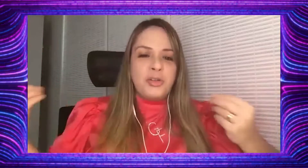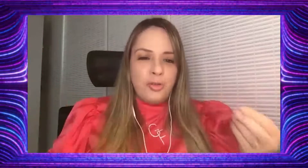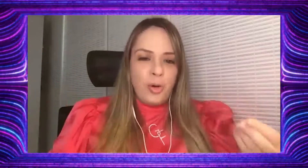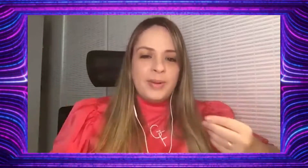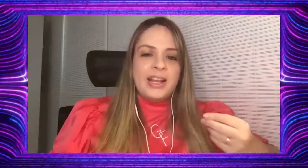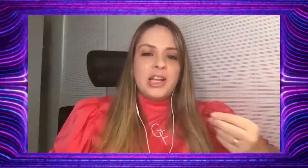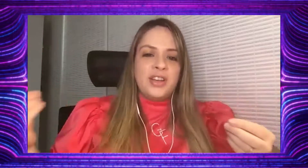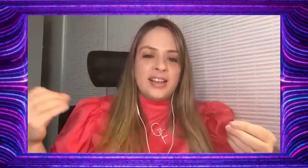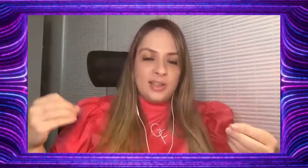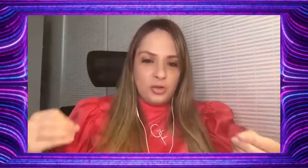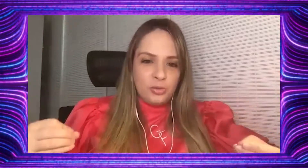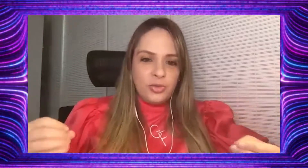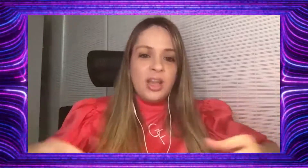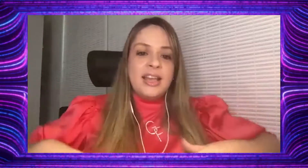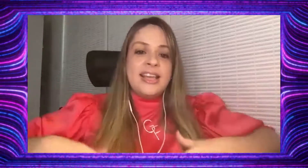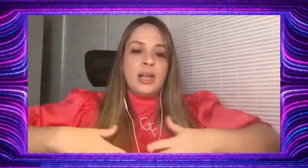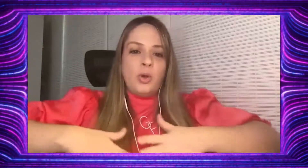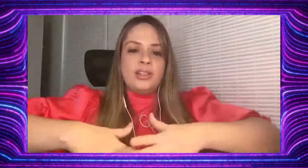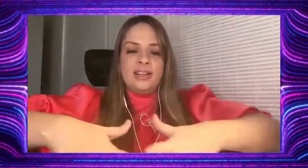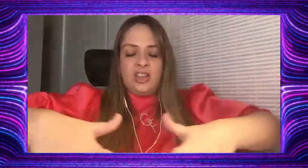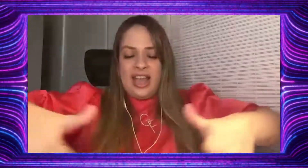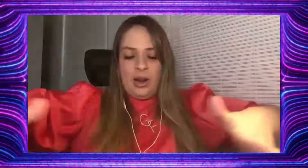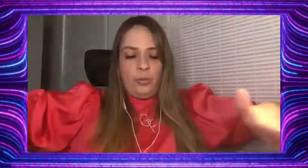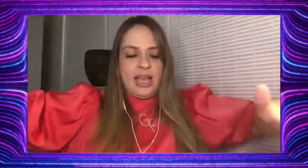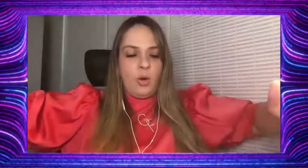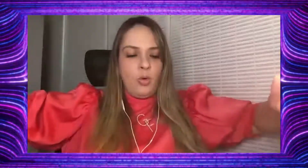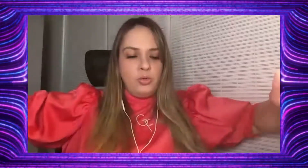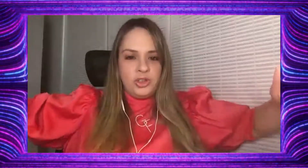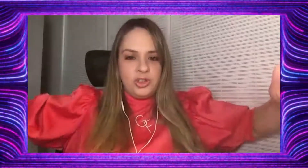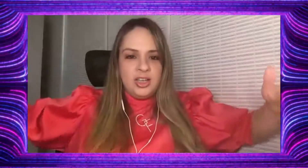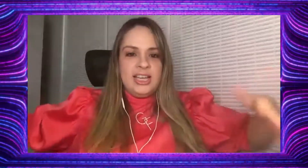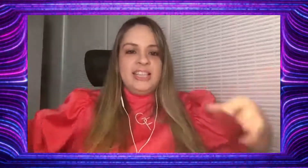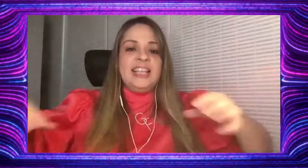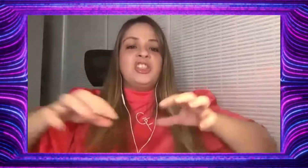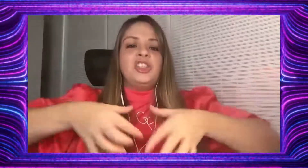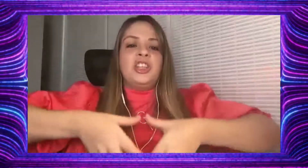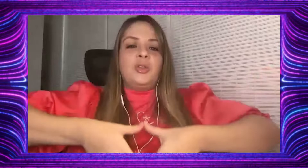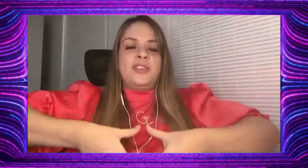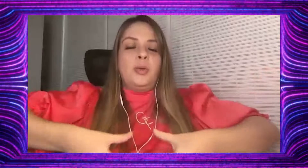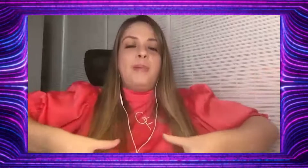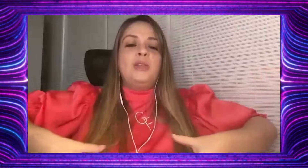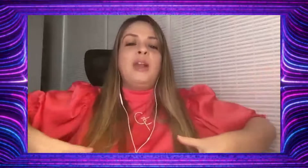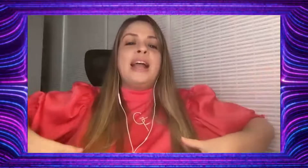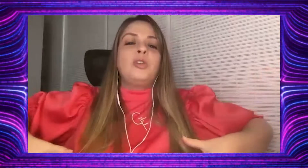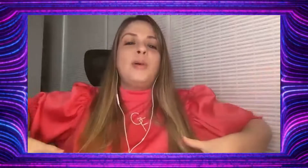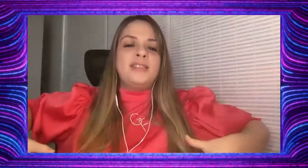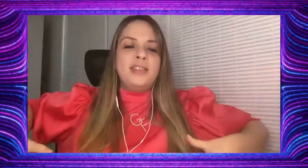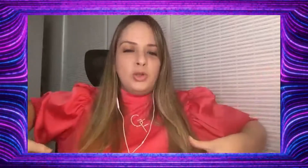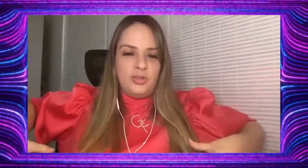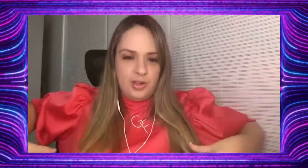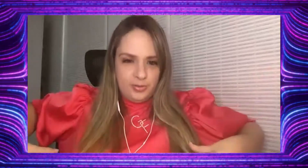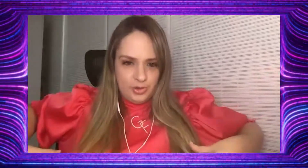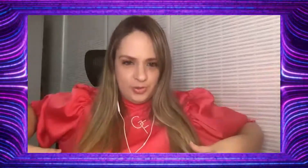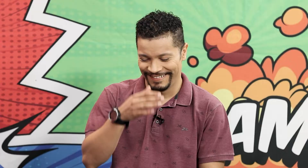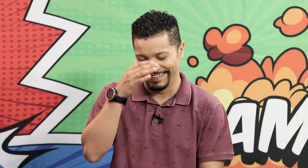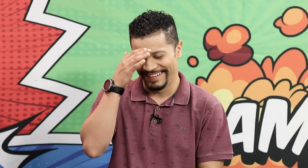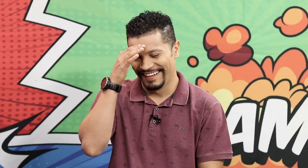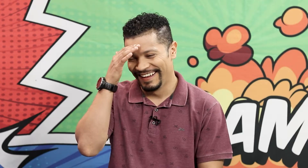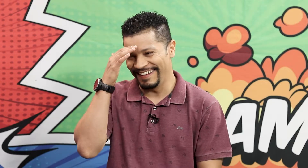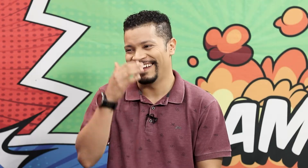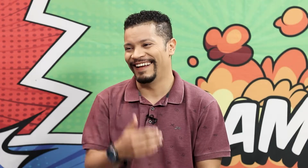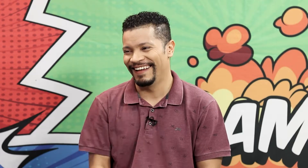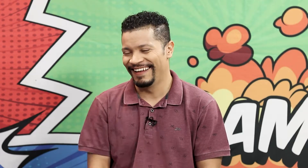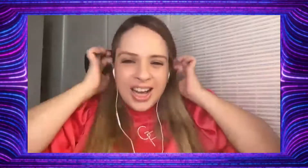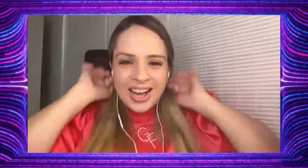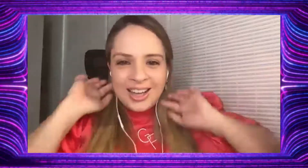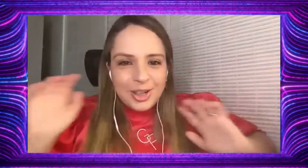mais deu força para que eles ficassem juntos, e a garota era um Yakult. Ainda tinha escrito assim no peito, lactobacilos vivos.